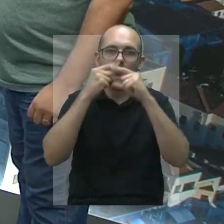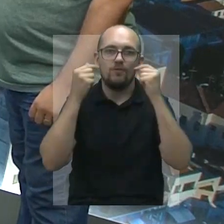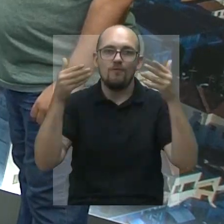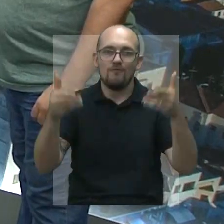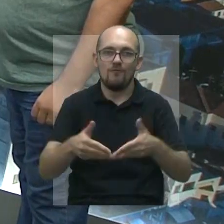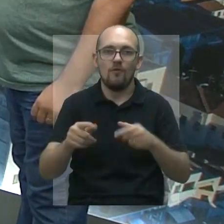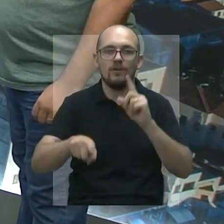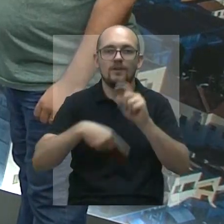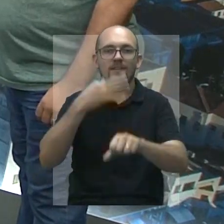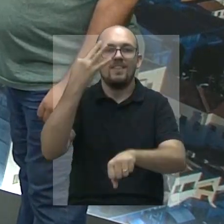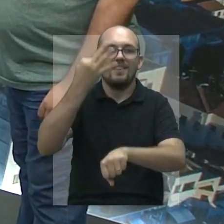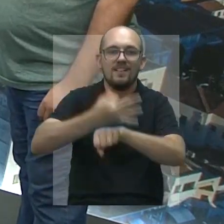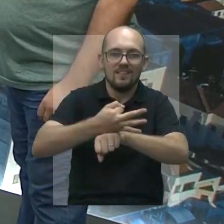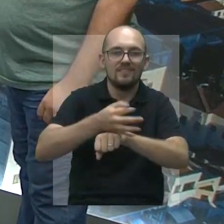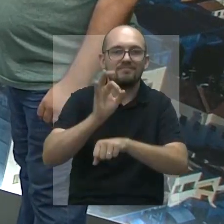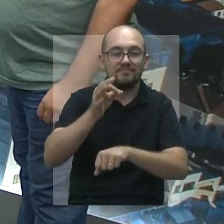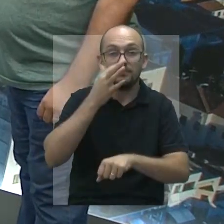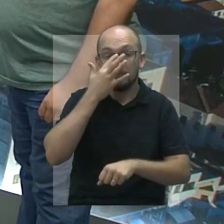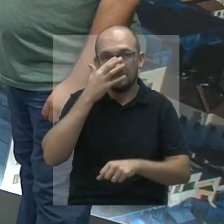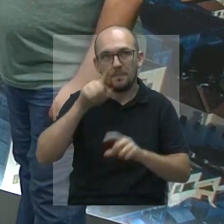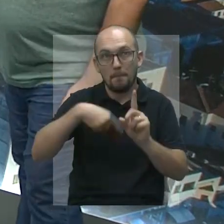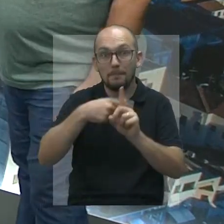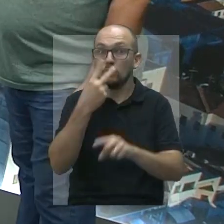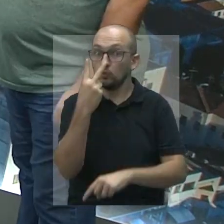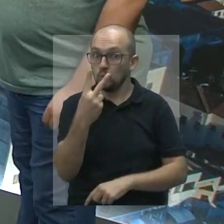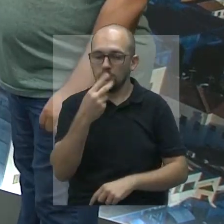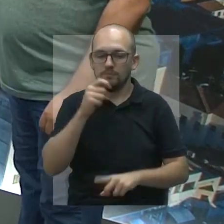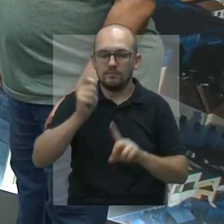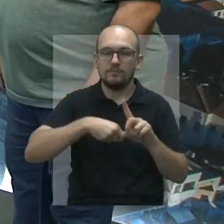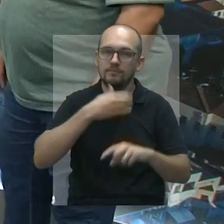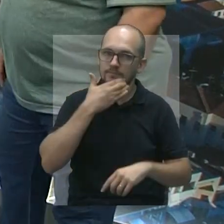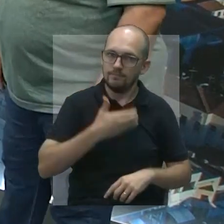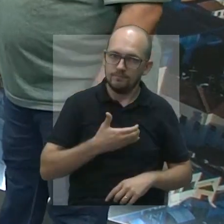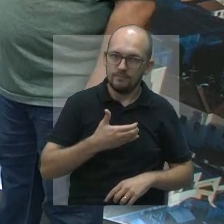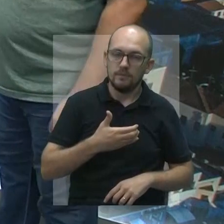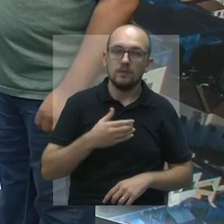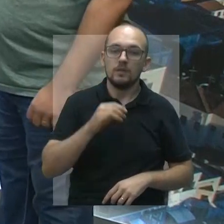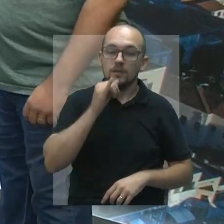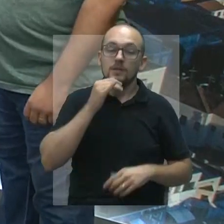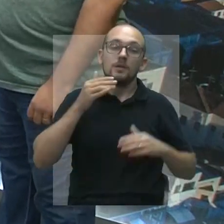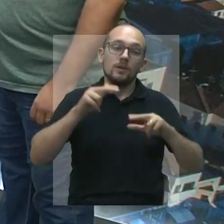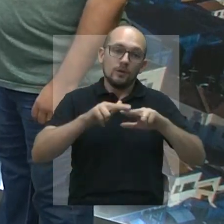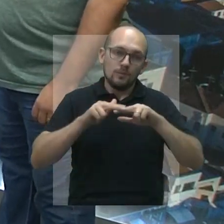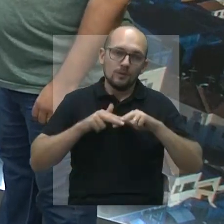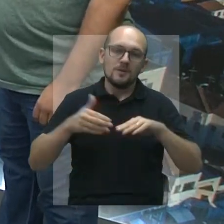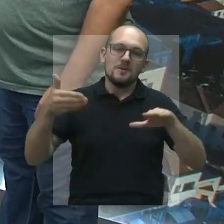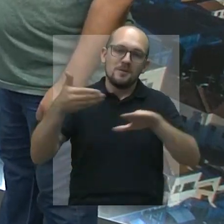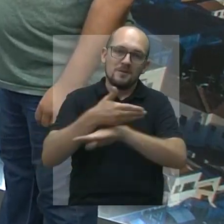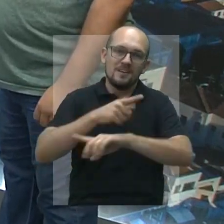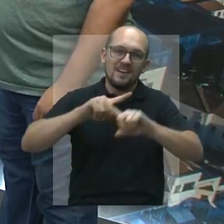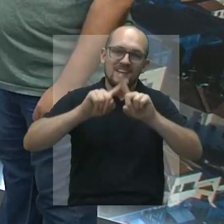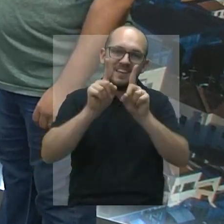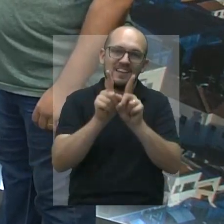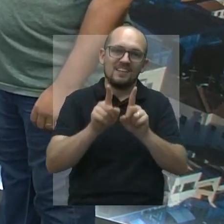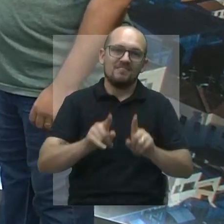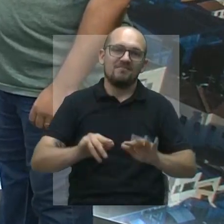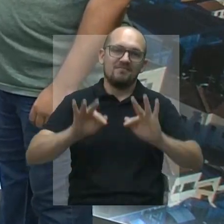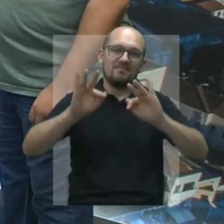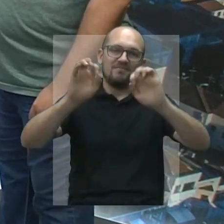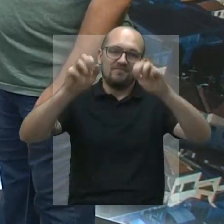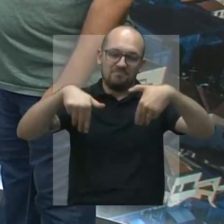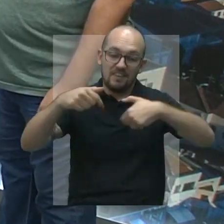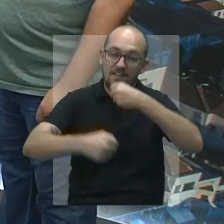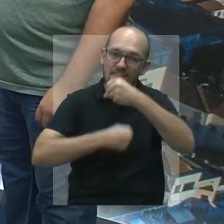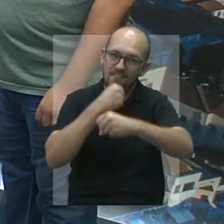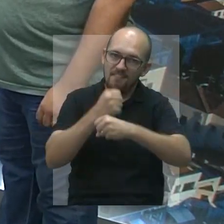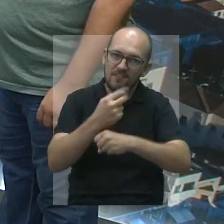tem o recesso, nós teremos ainda mais 2 programas no mês de dezembro. Encerramos, portanto, a participação do 15 de Jaú no Jaú em Foco neste ano. A